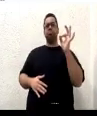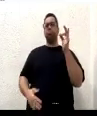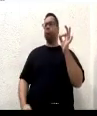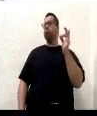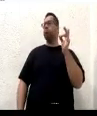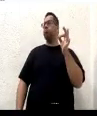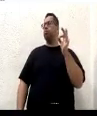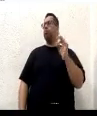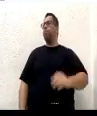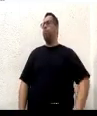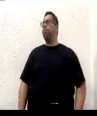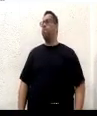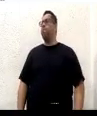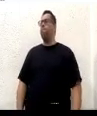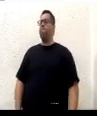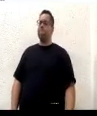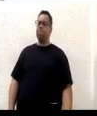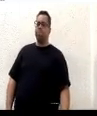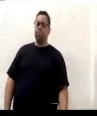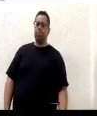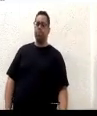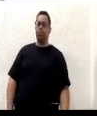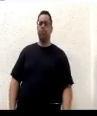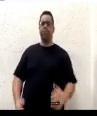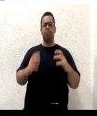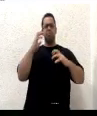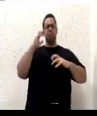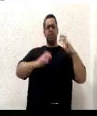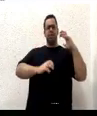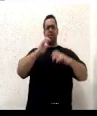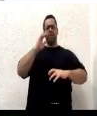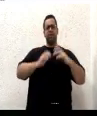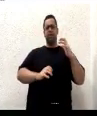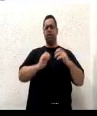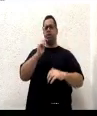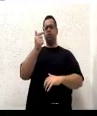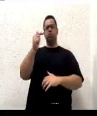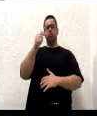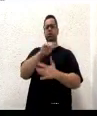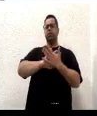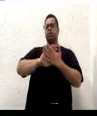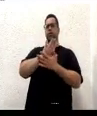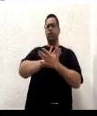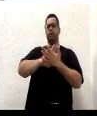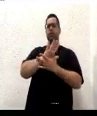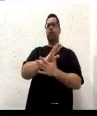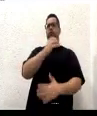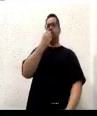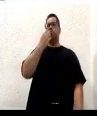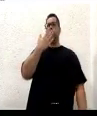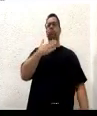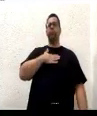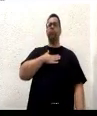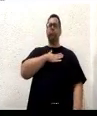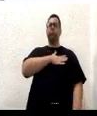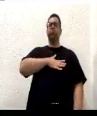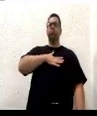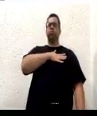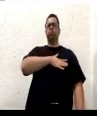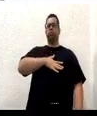que não houve perigo a ninguém. Foi sim. Gostei, foi